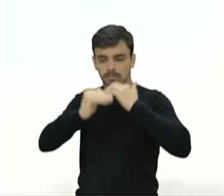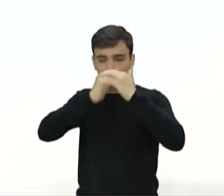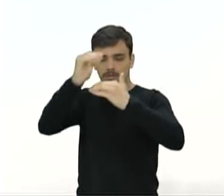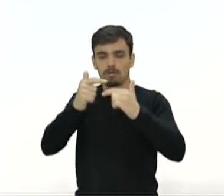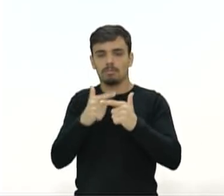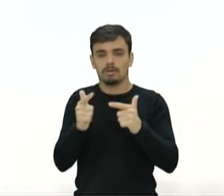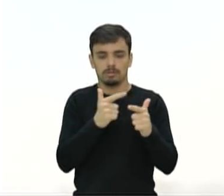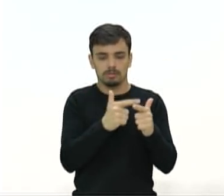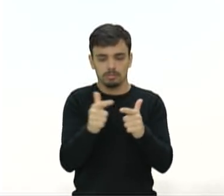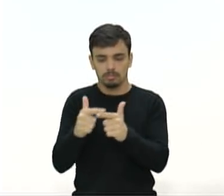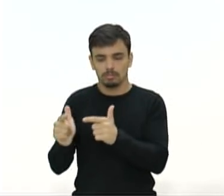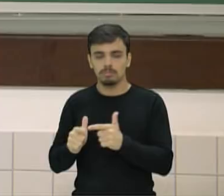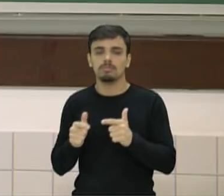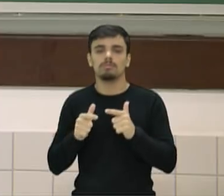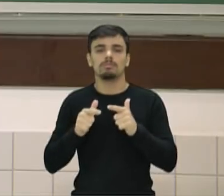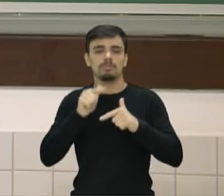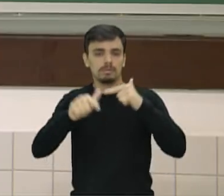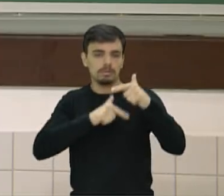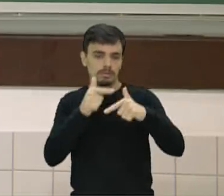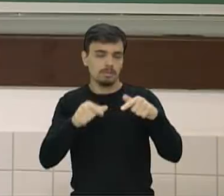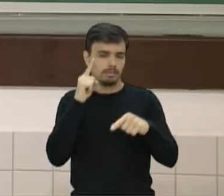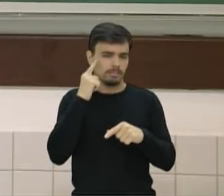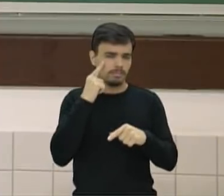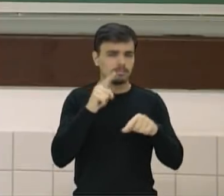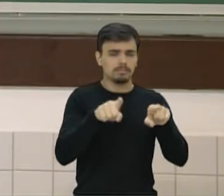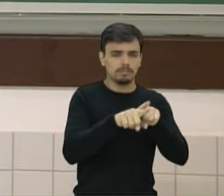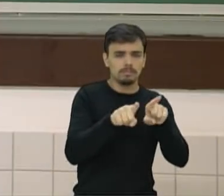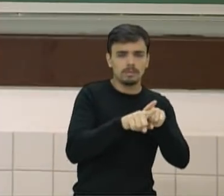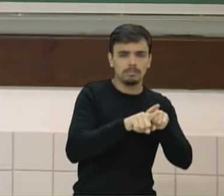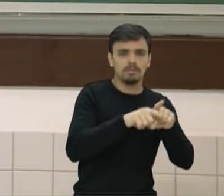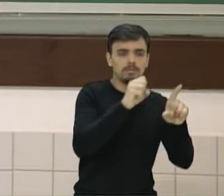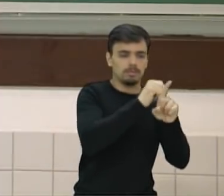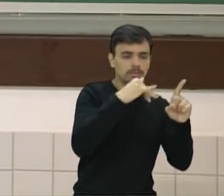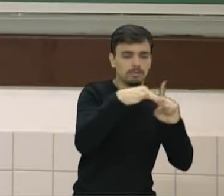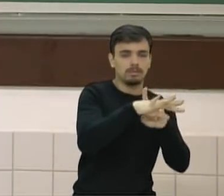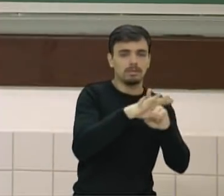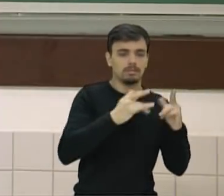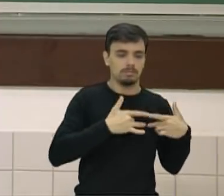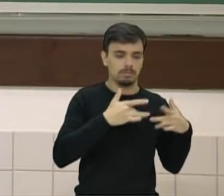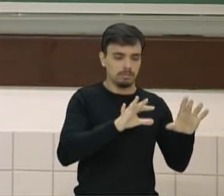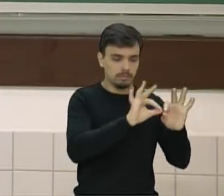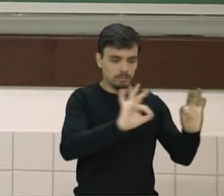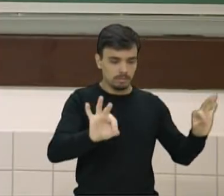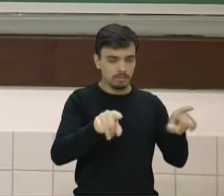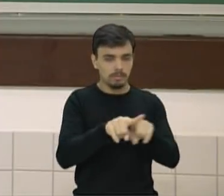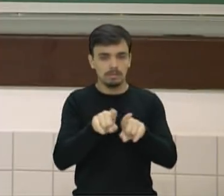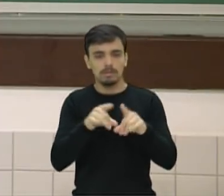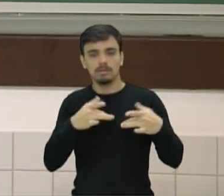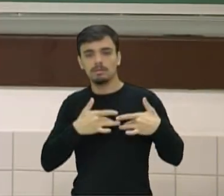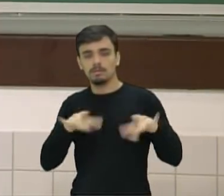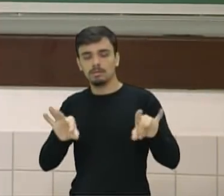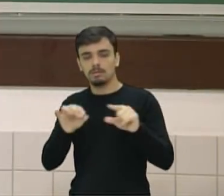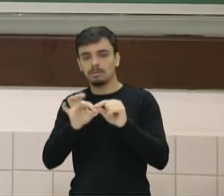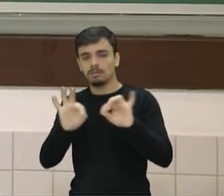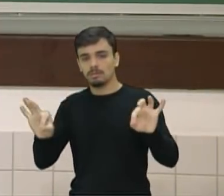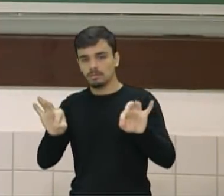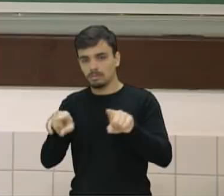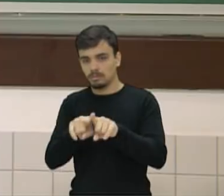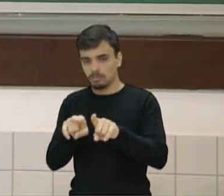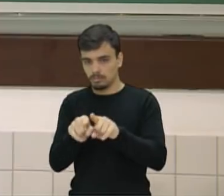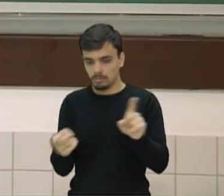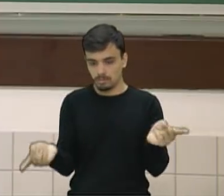trabalho. Então, estávamos falando de sociedade simples, solidariedade mecânica. Agora vamos falar de sociedades industriais,